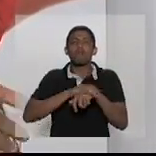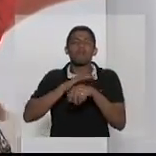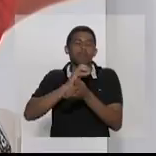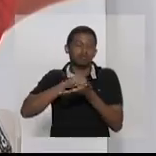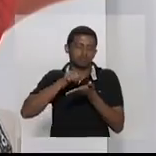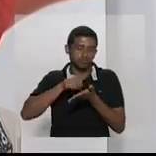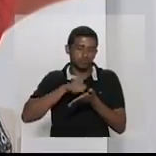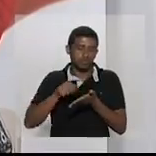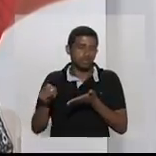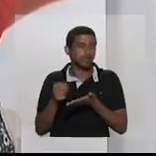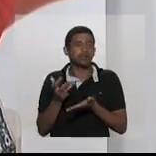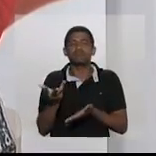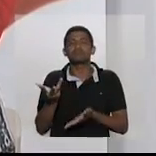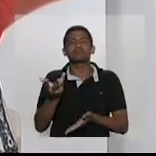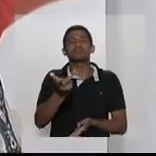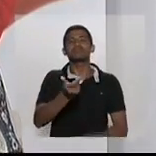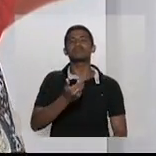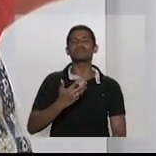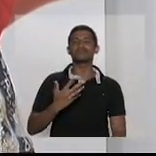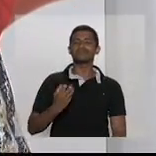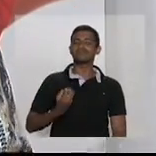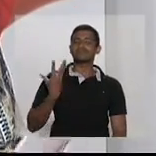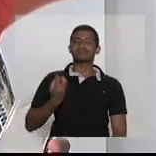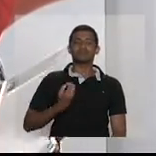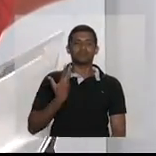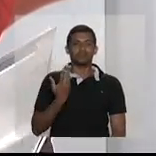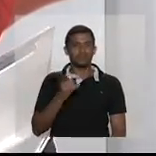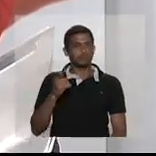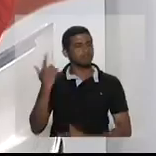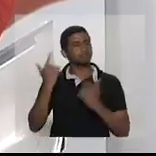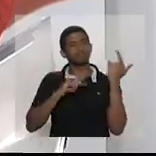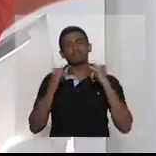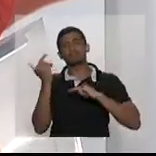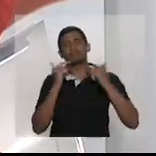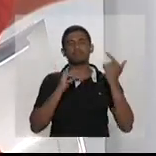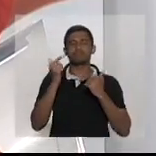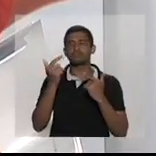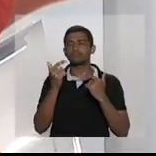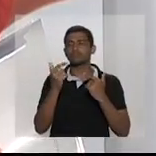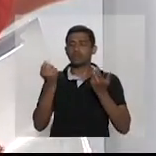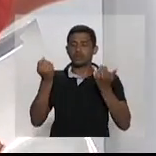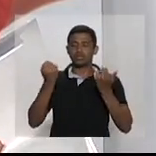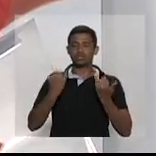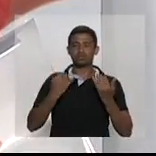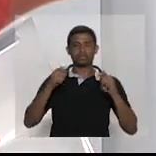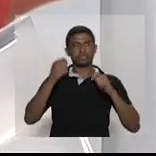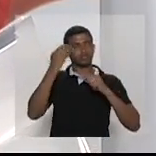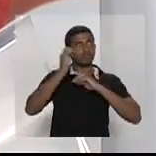ele resolve de uma maneira tão leve, tão poética, que mostra